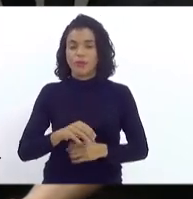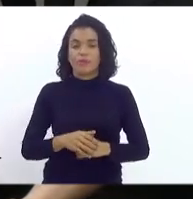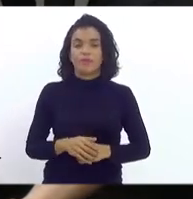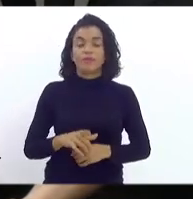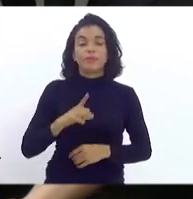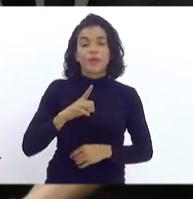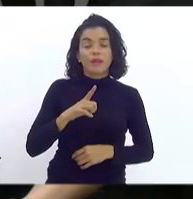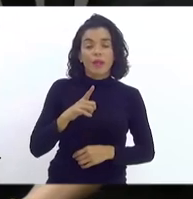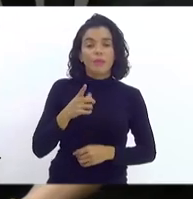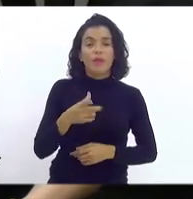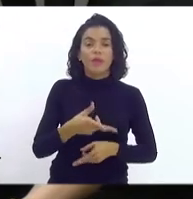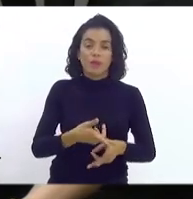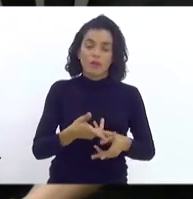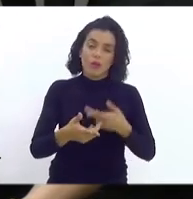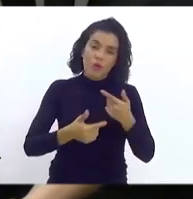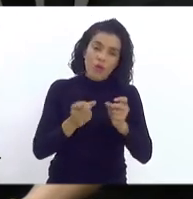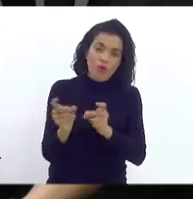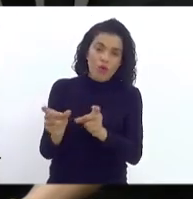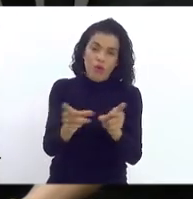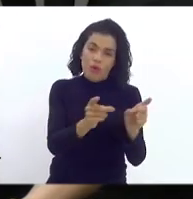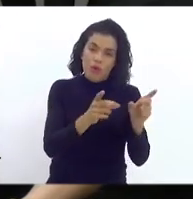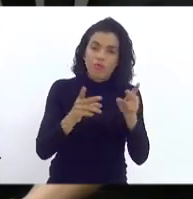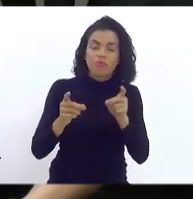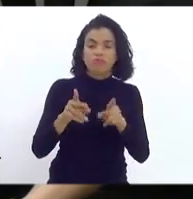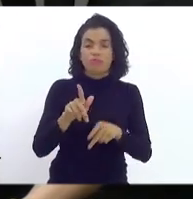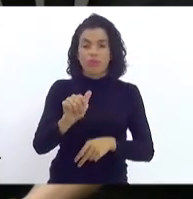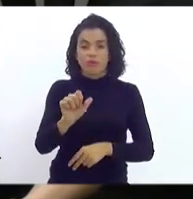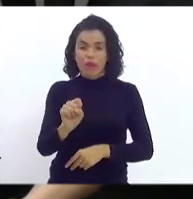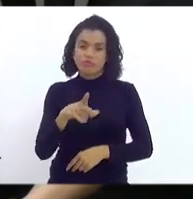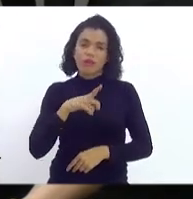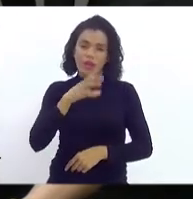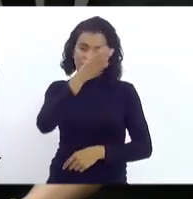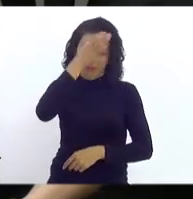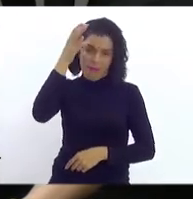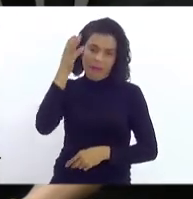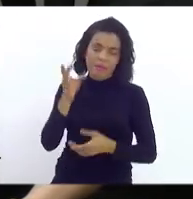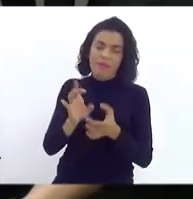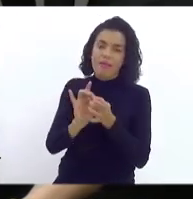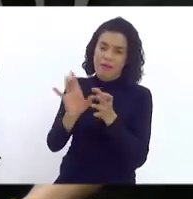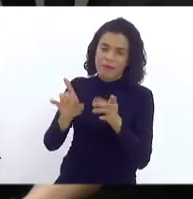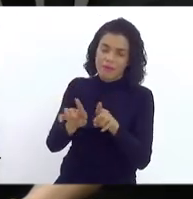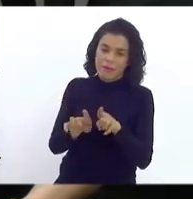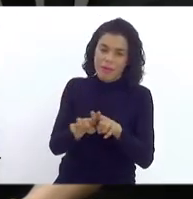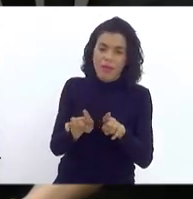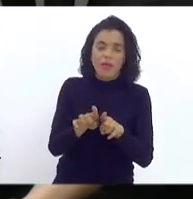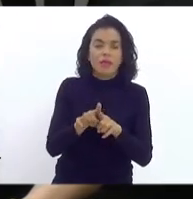o consumo, que tem a comercialização do gás, nós já temos alguns clientes livres que